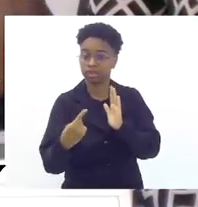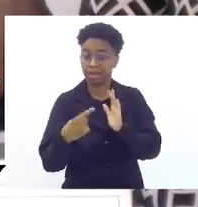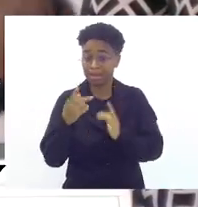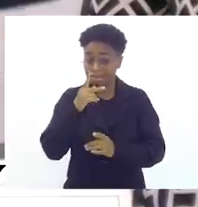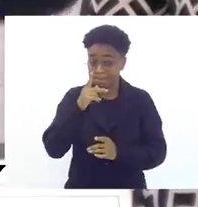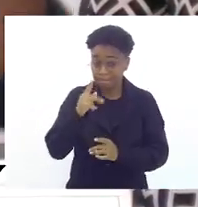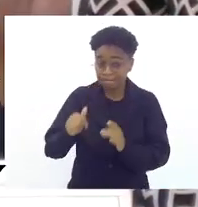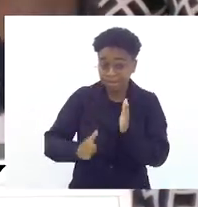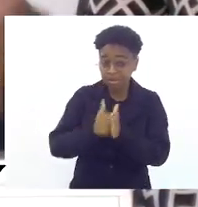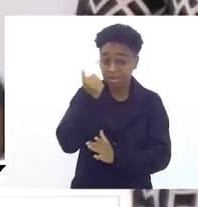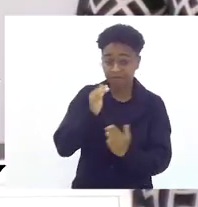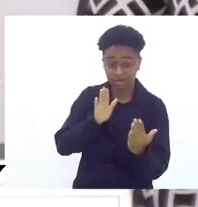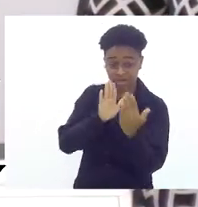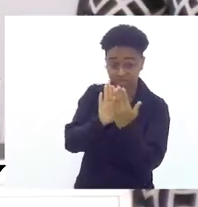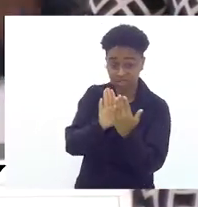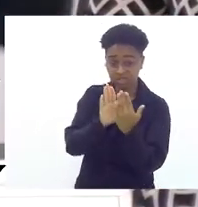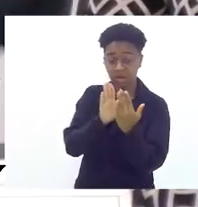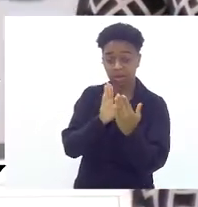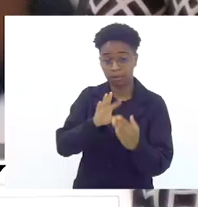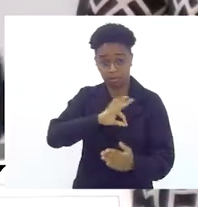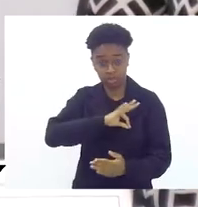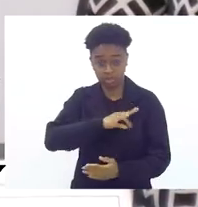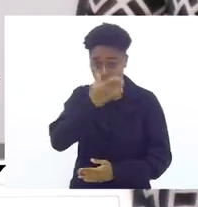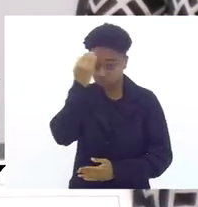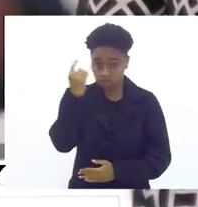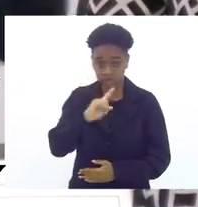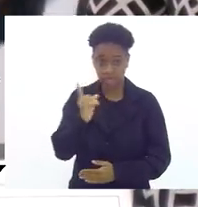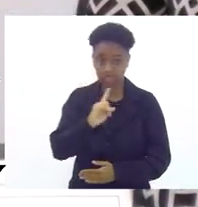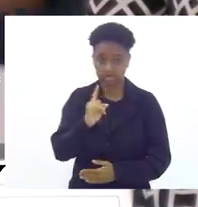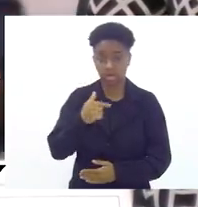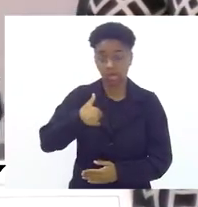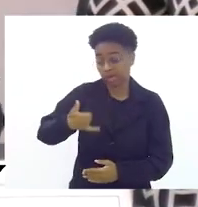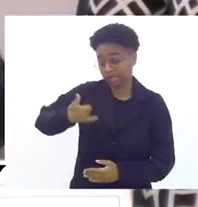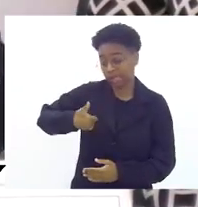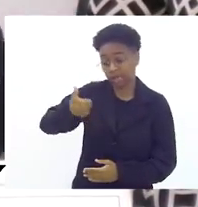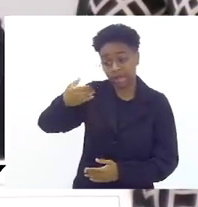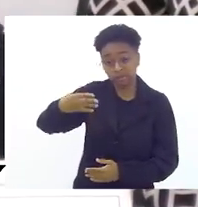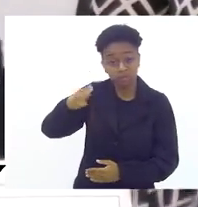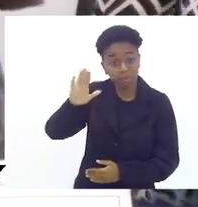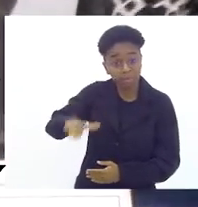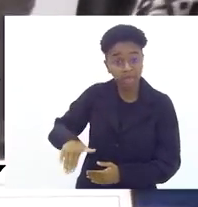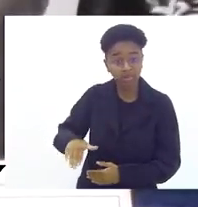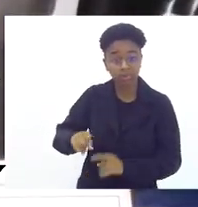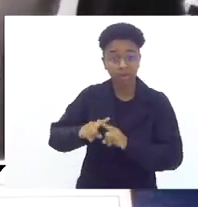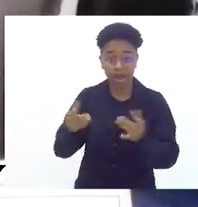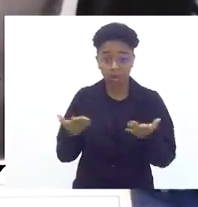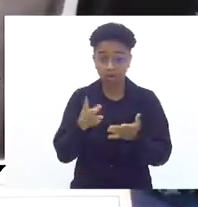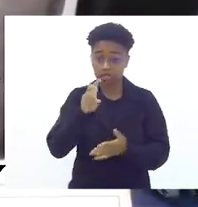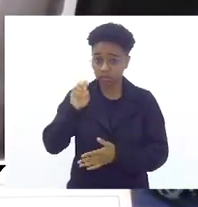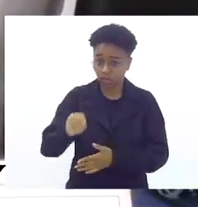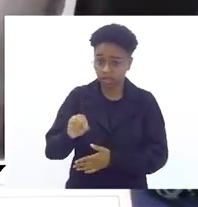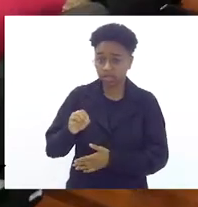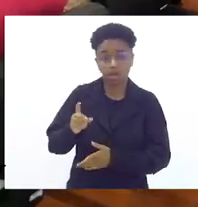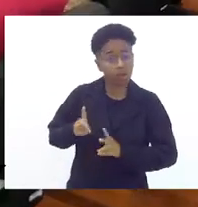esquece e eu tinha menos de 14 anos e depois dos 50 anos eu continuo sofrendo a mesma coisa